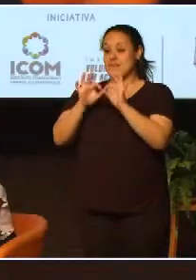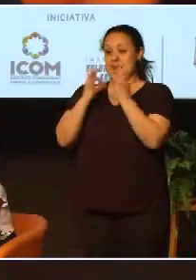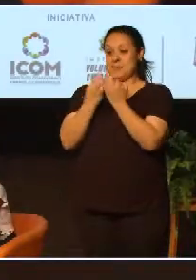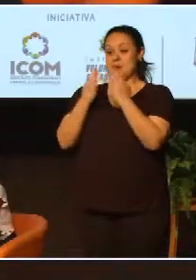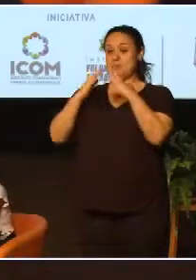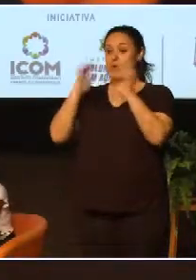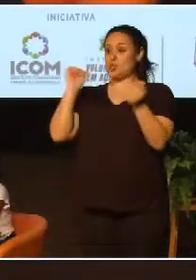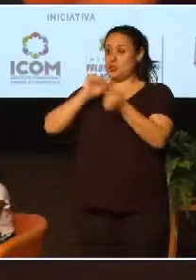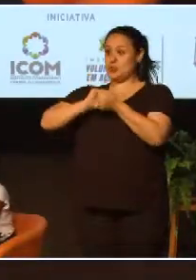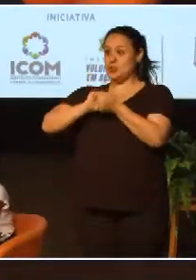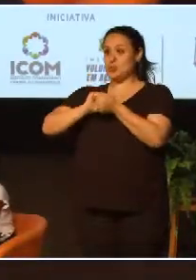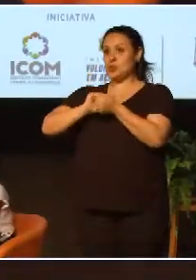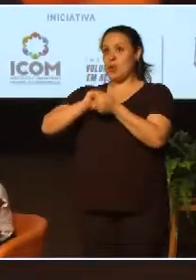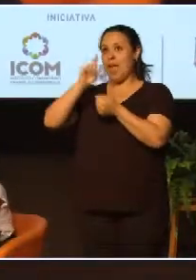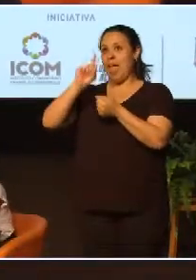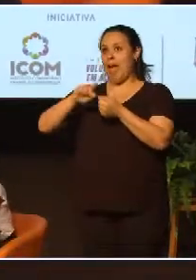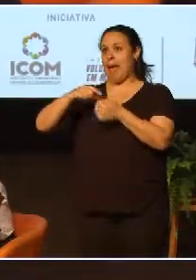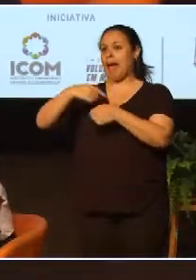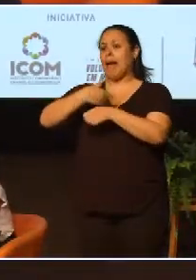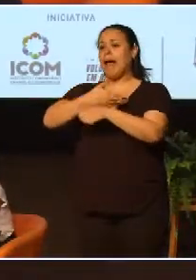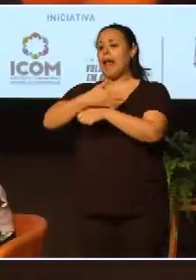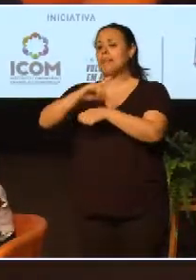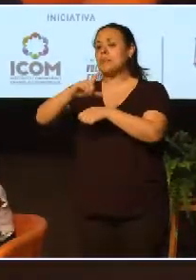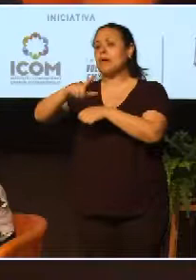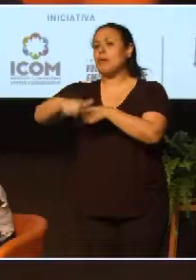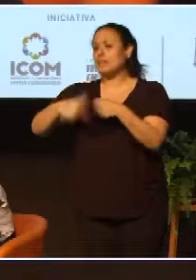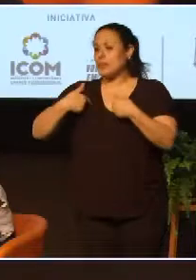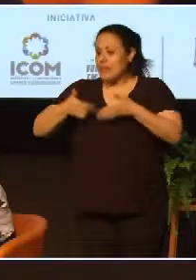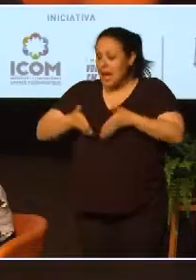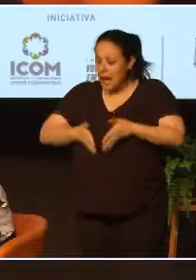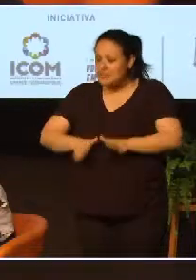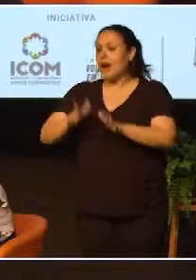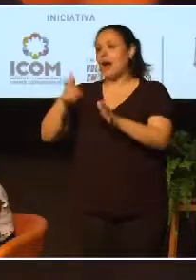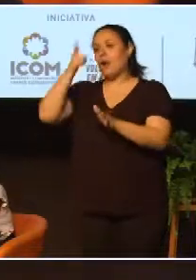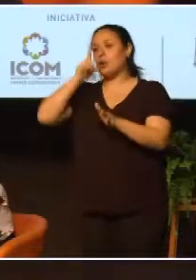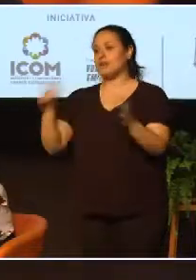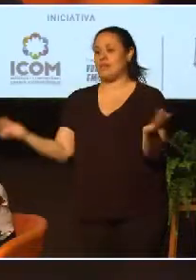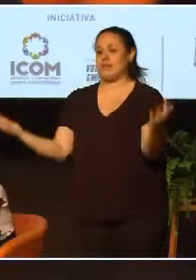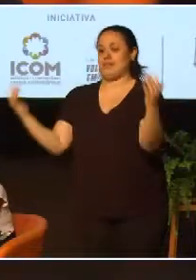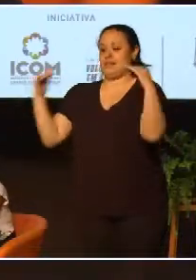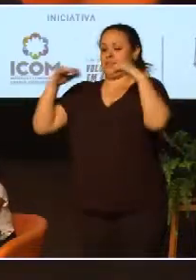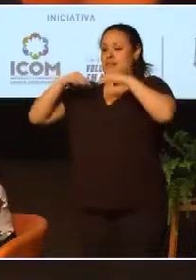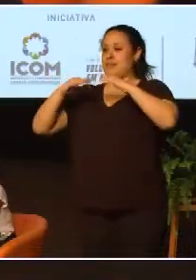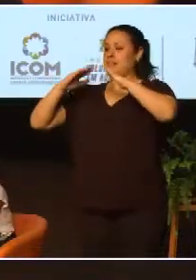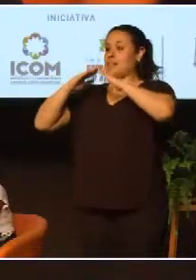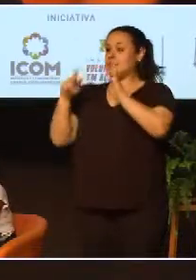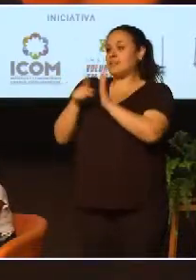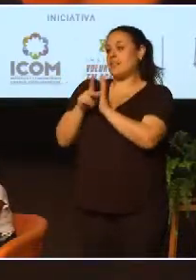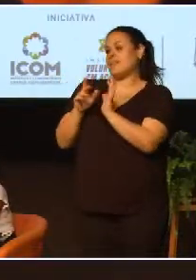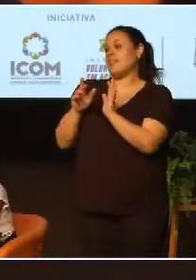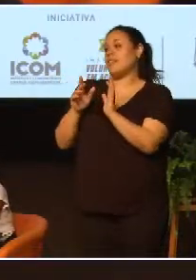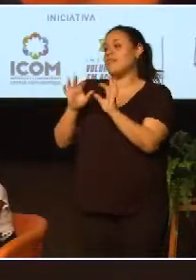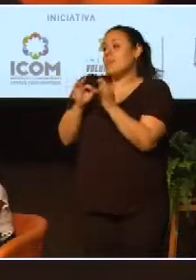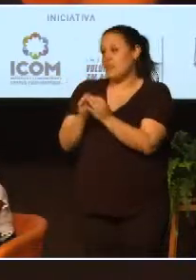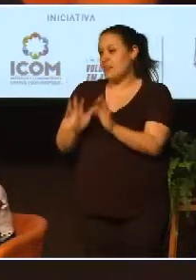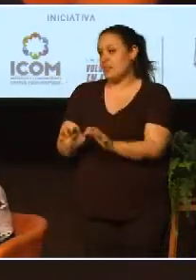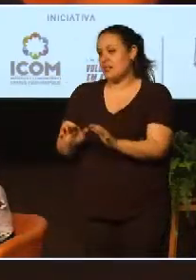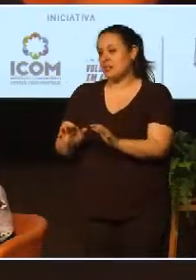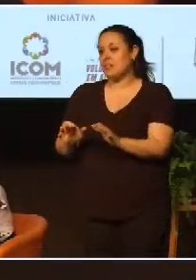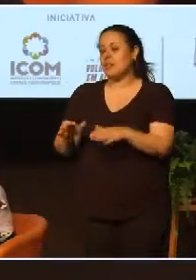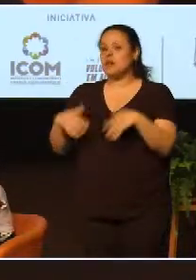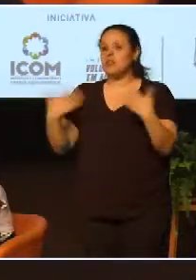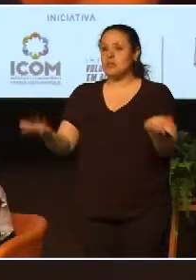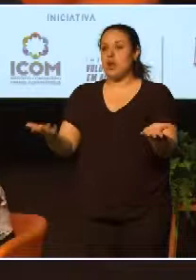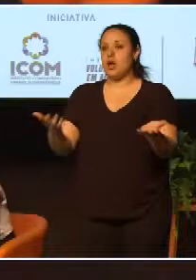já tinha nascido. Então, essa estrutura familiar eu fui descobrindo ao longo do